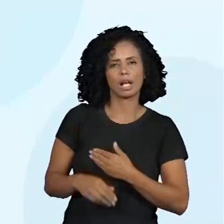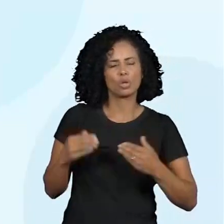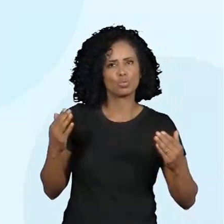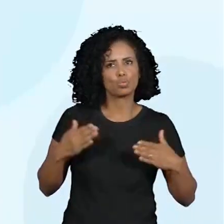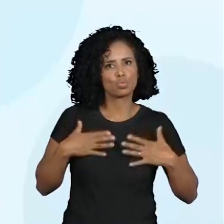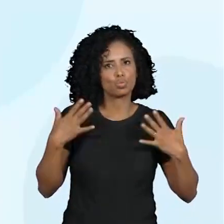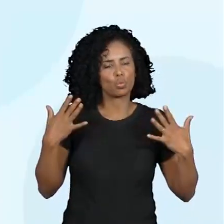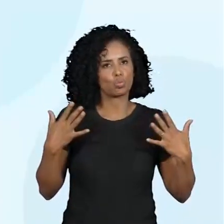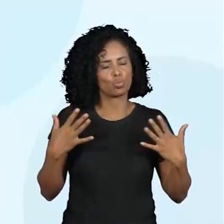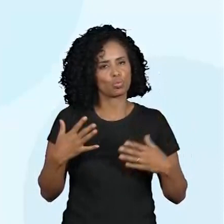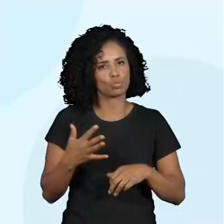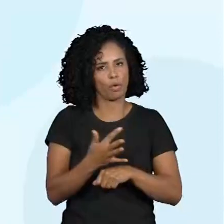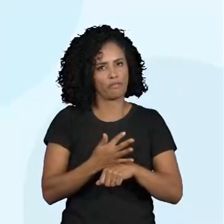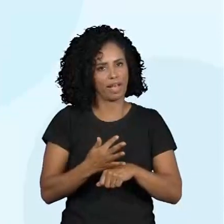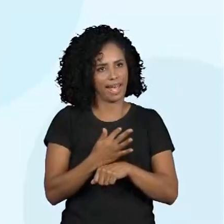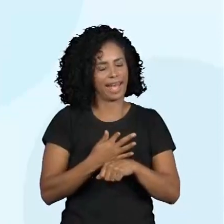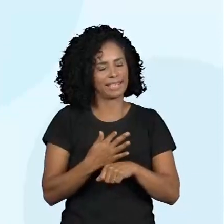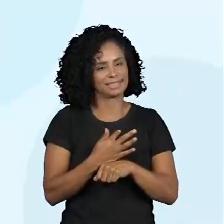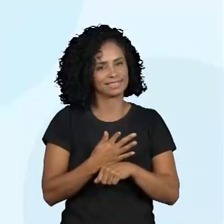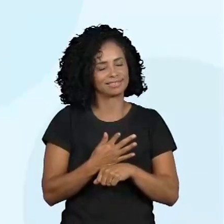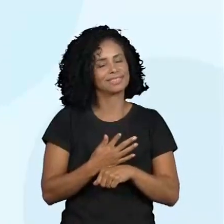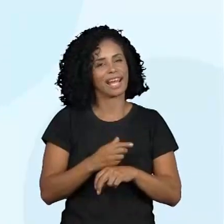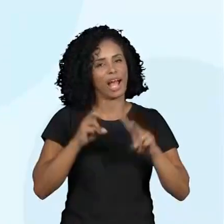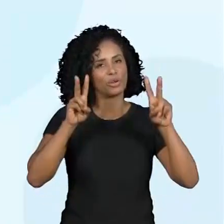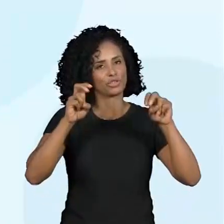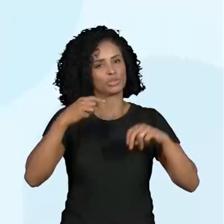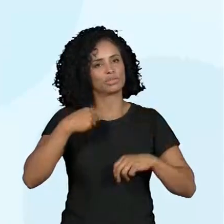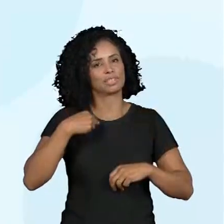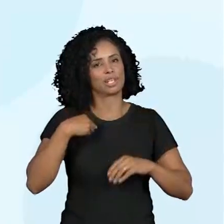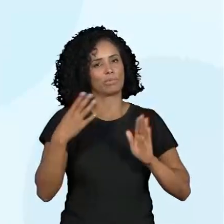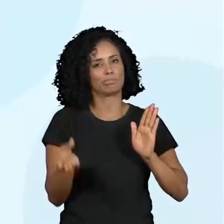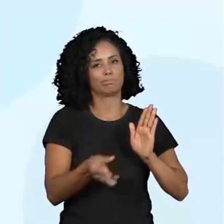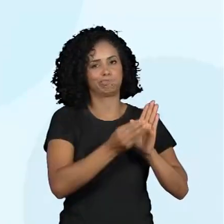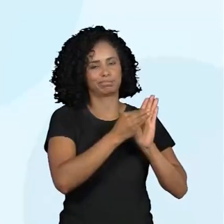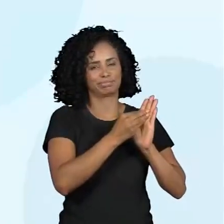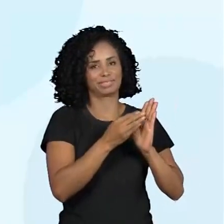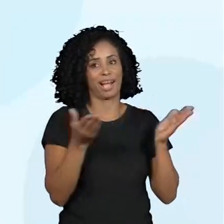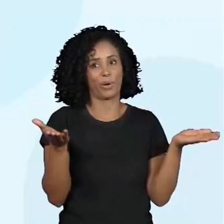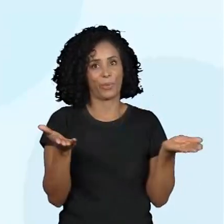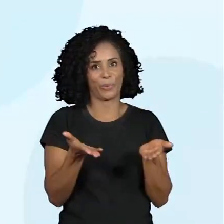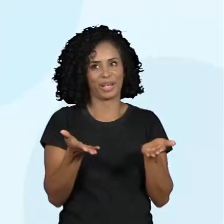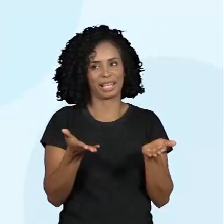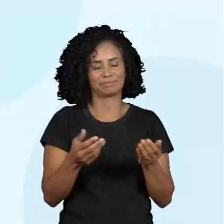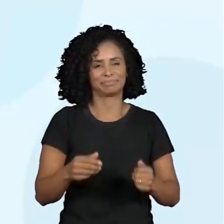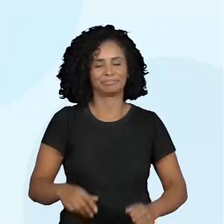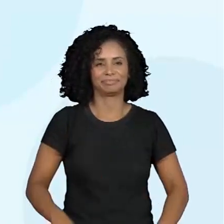de Férias. Então, esse foi o título que eu dei para a nossa produção de agora.